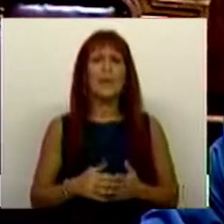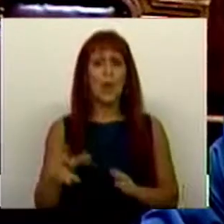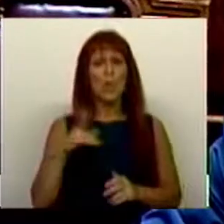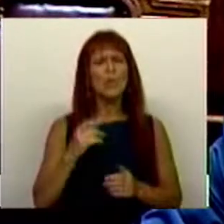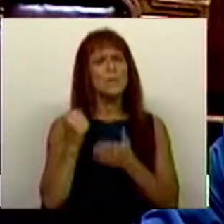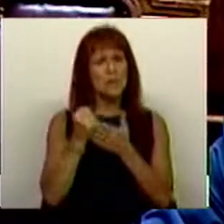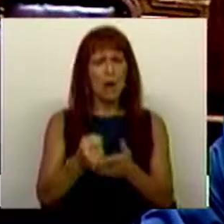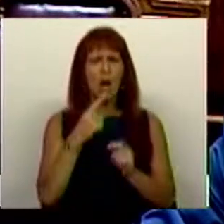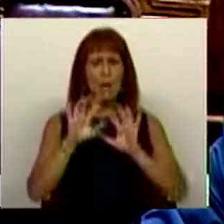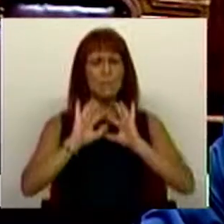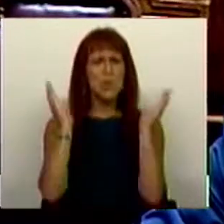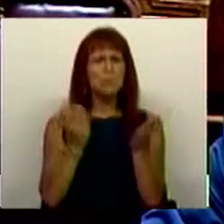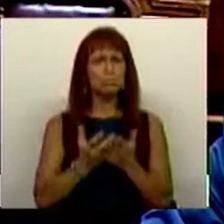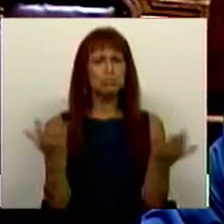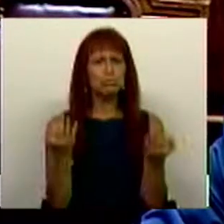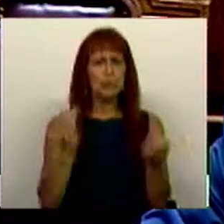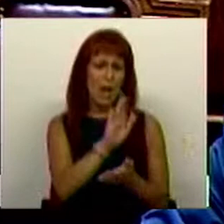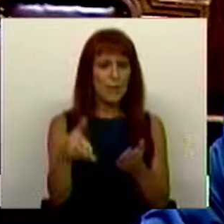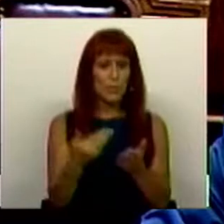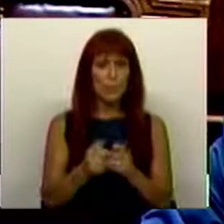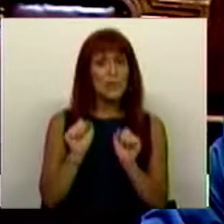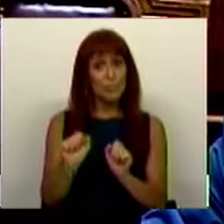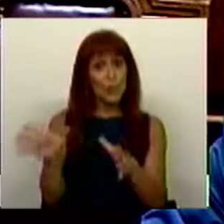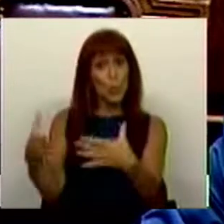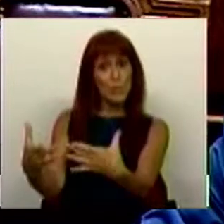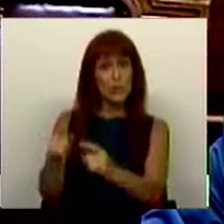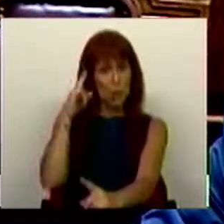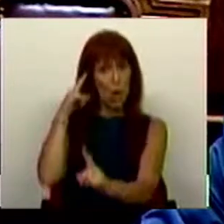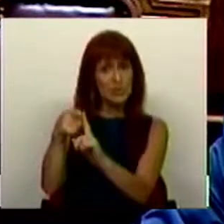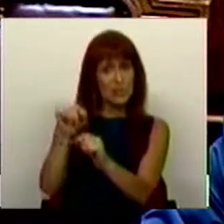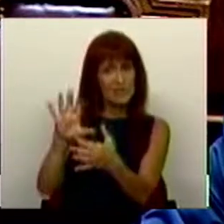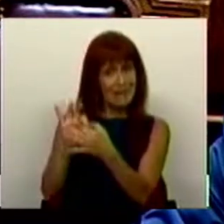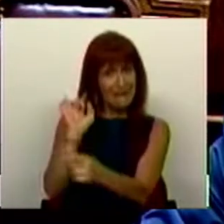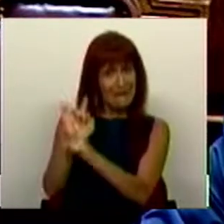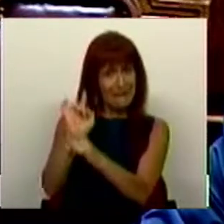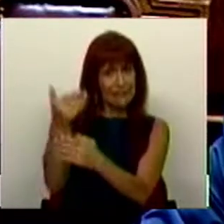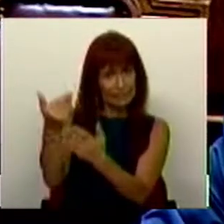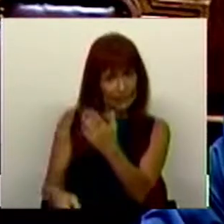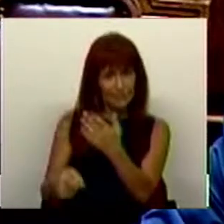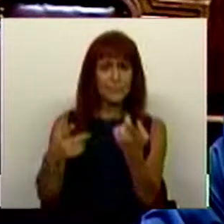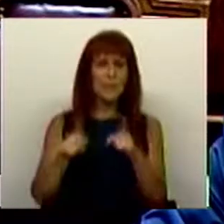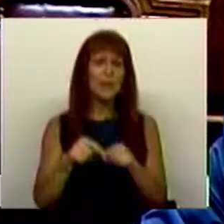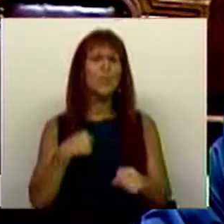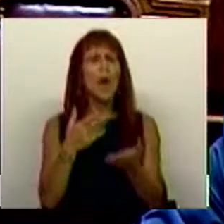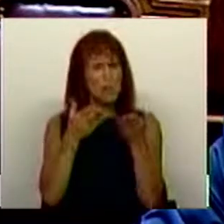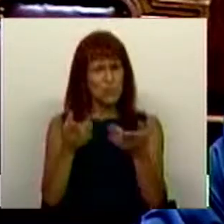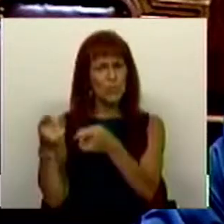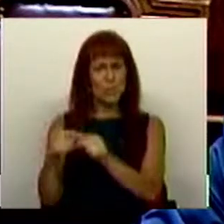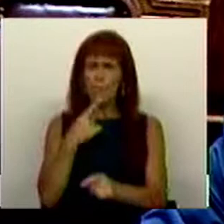Portugal apoiou de forma genérica a proposta da Comissão e os objetivos subjacentes à mesma, tendo